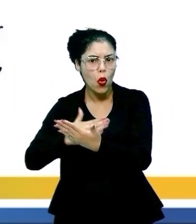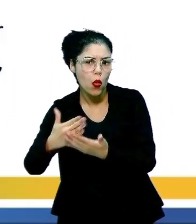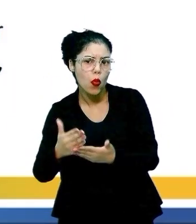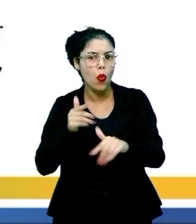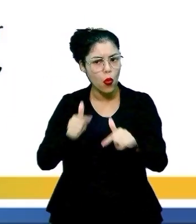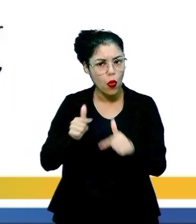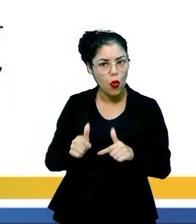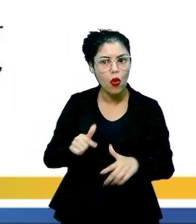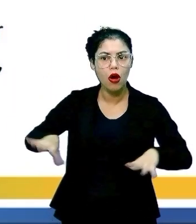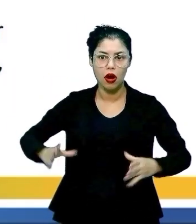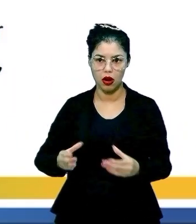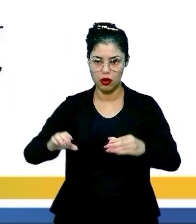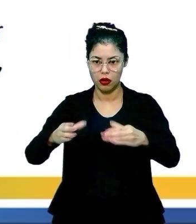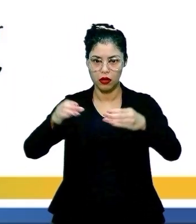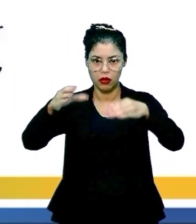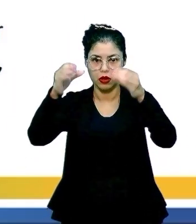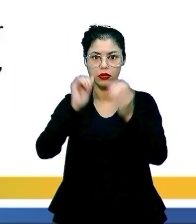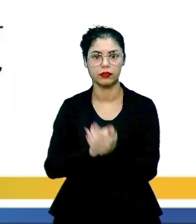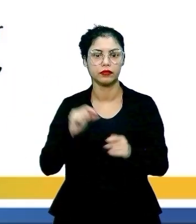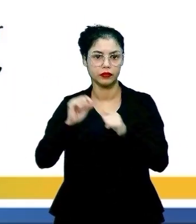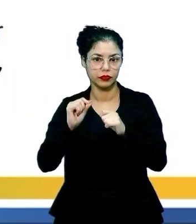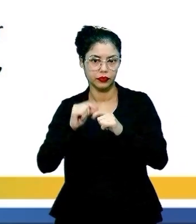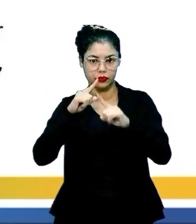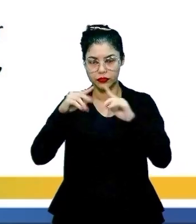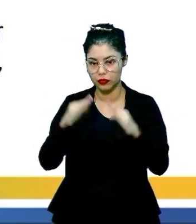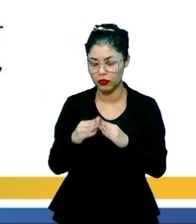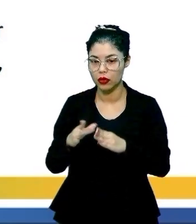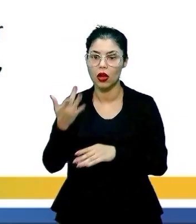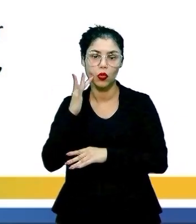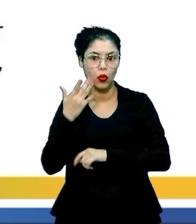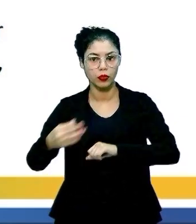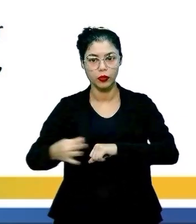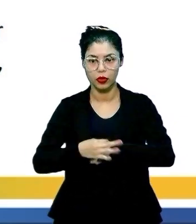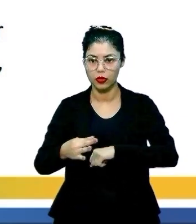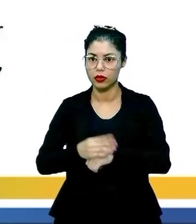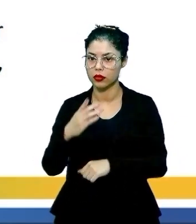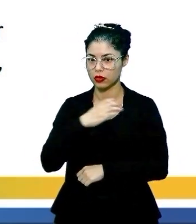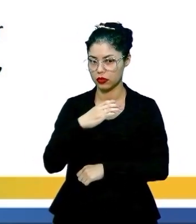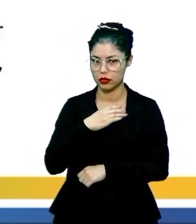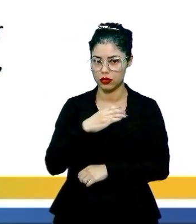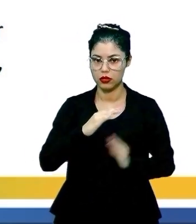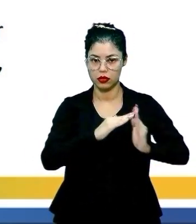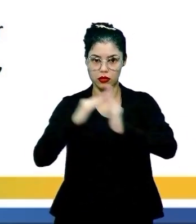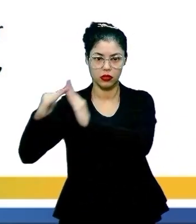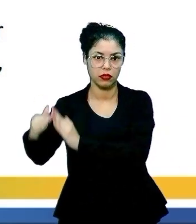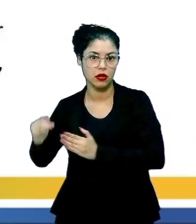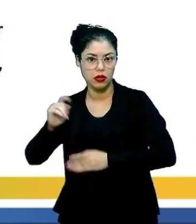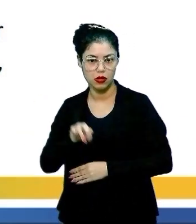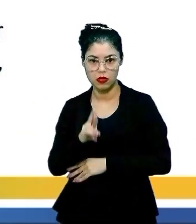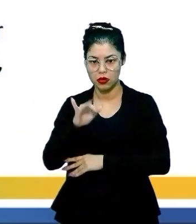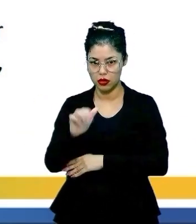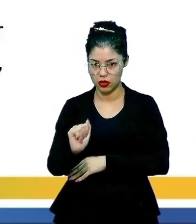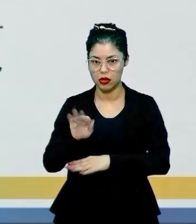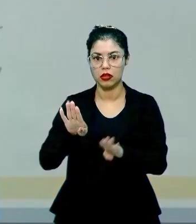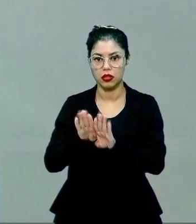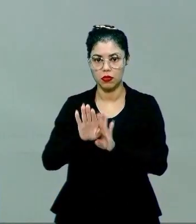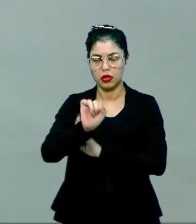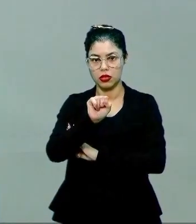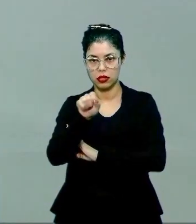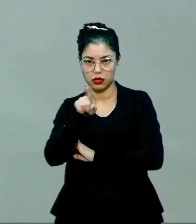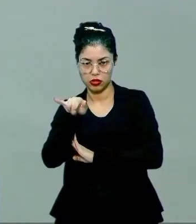como artesão e a fazer serviços nas igrejas de Ouro Preto e nas cidades vizinhas como Mariana e São João del